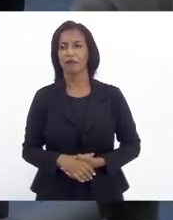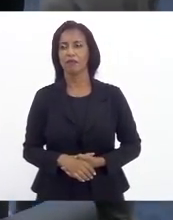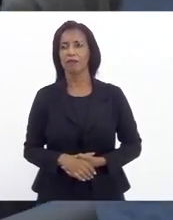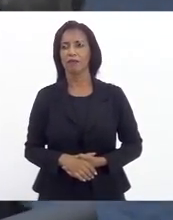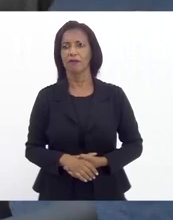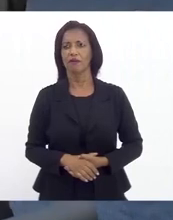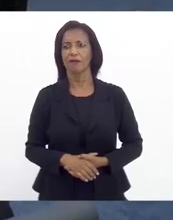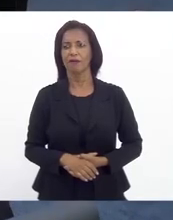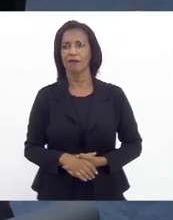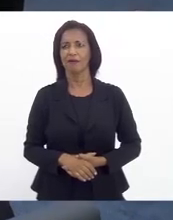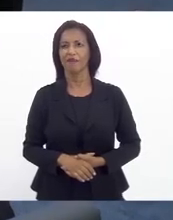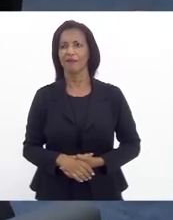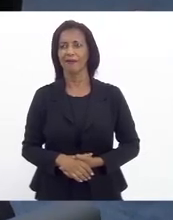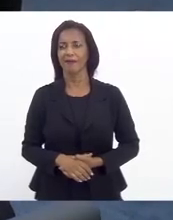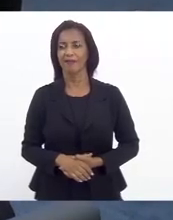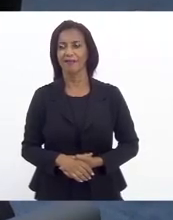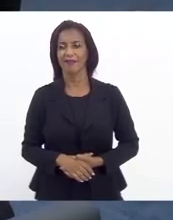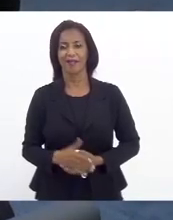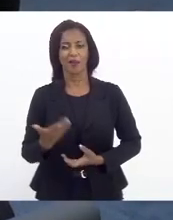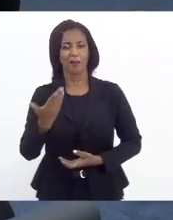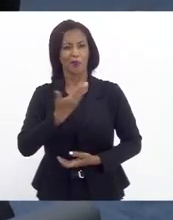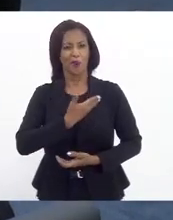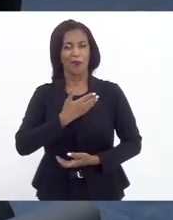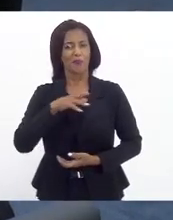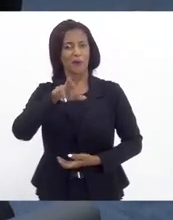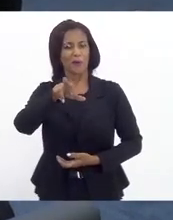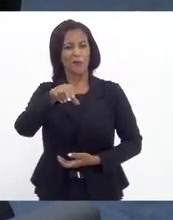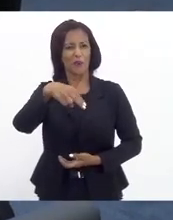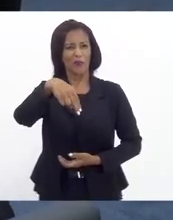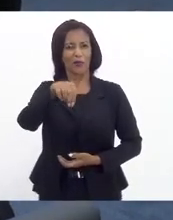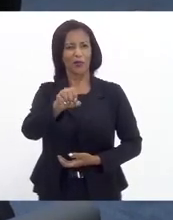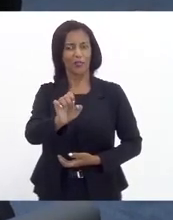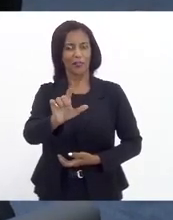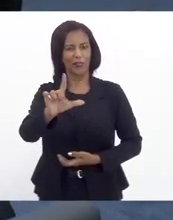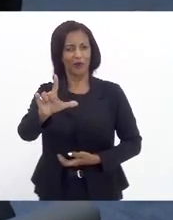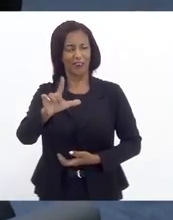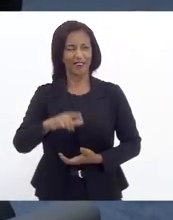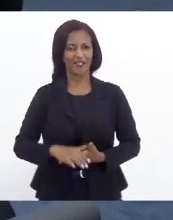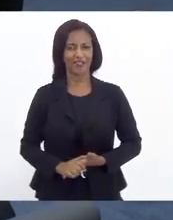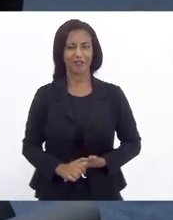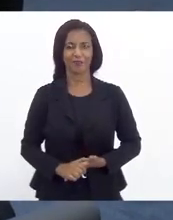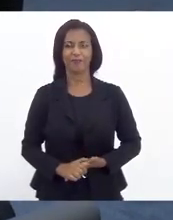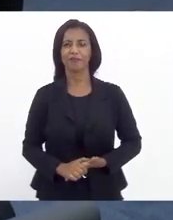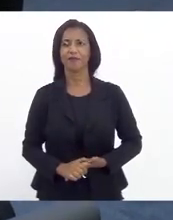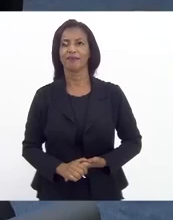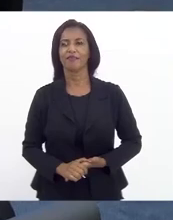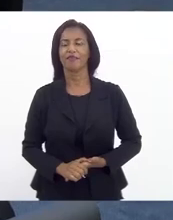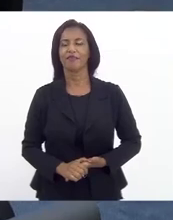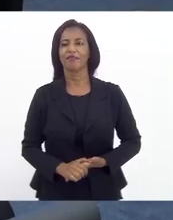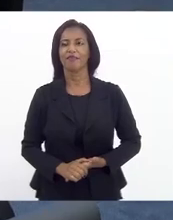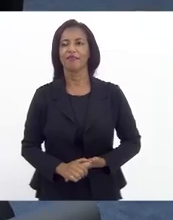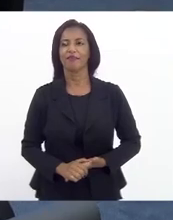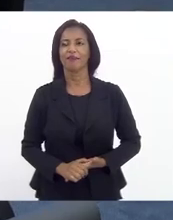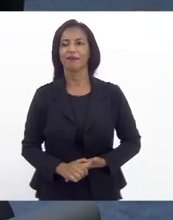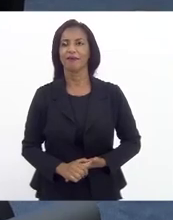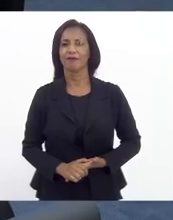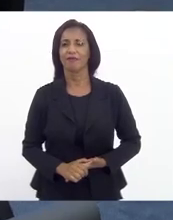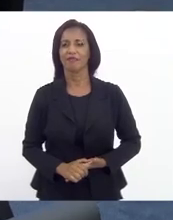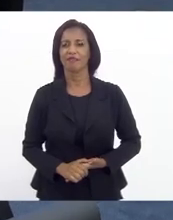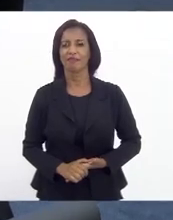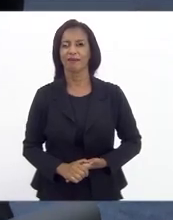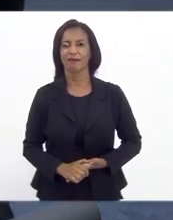Me calo diante do meu querido irmão Noel. Me perdoe, me perdoe a interrupção, presidente e líder Márcio Pacheco.